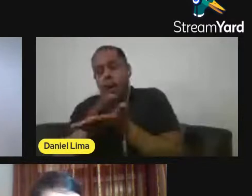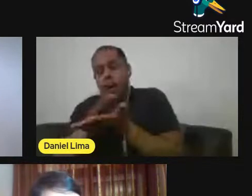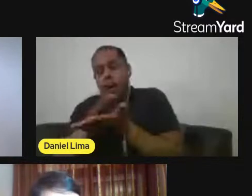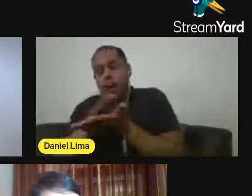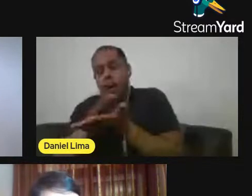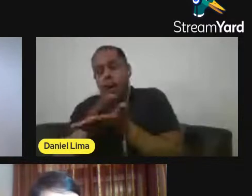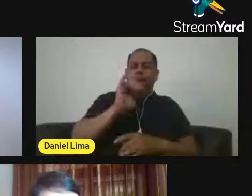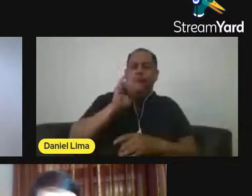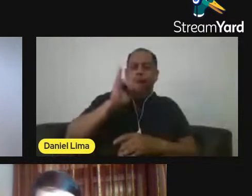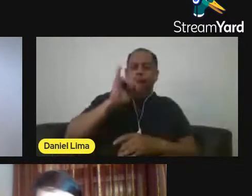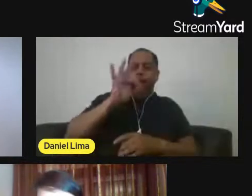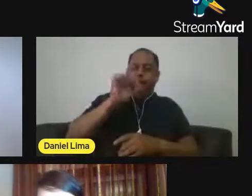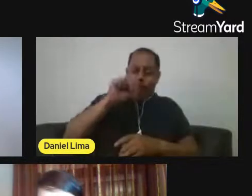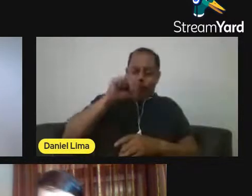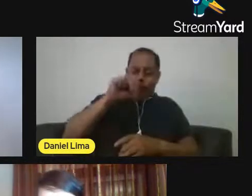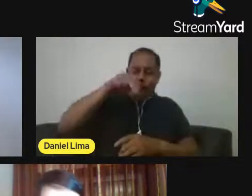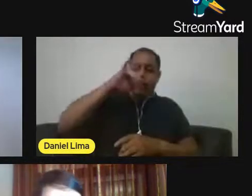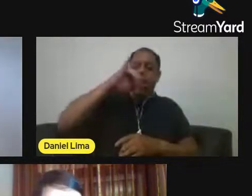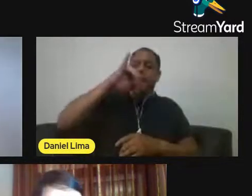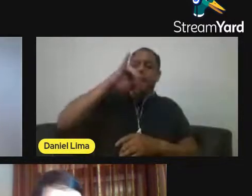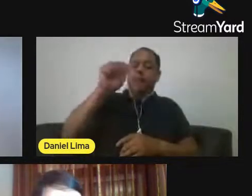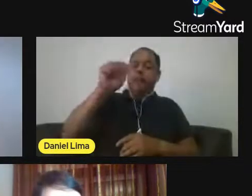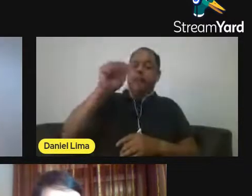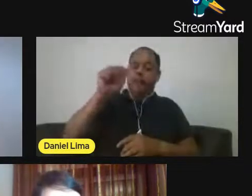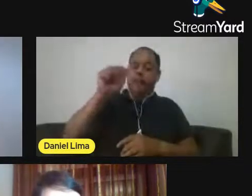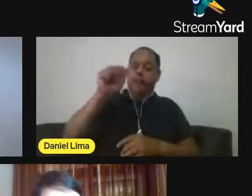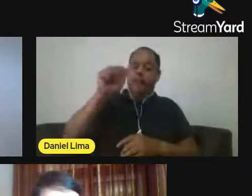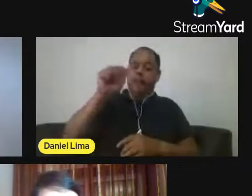que nós, enquanto